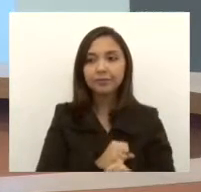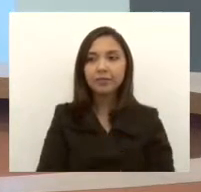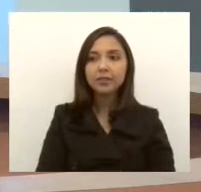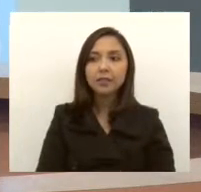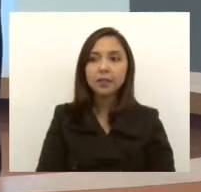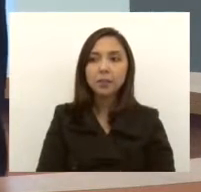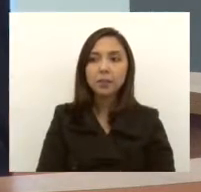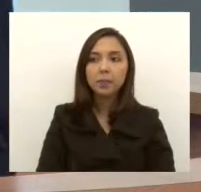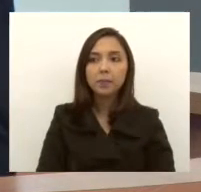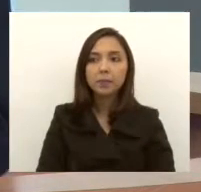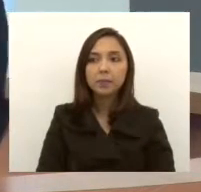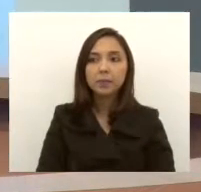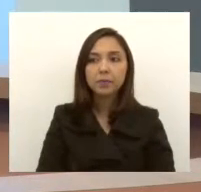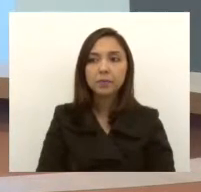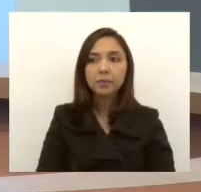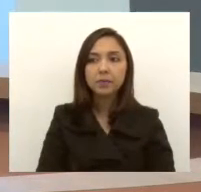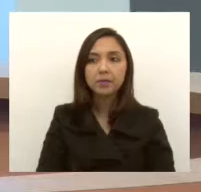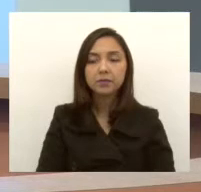Por favor.